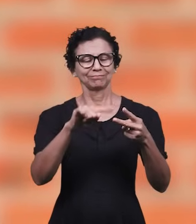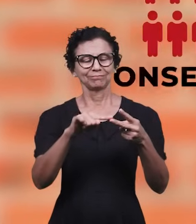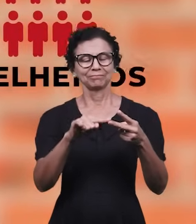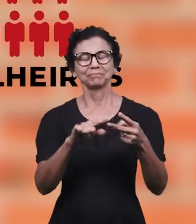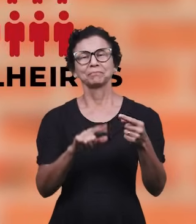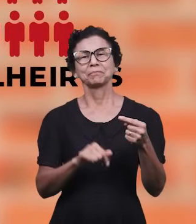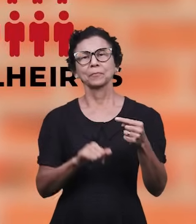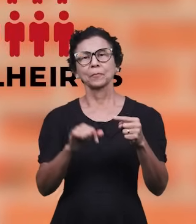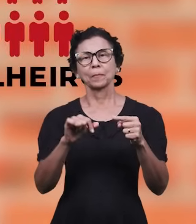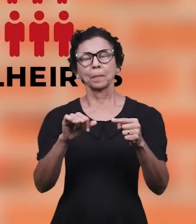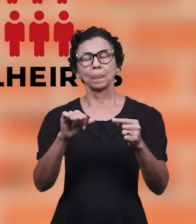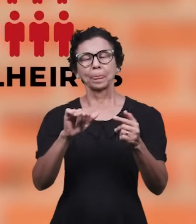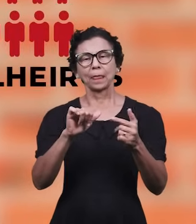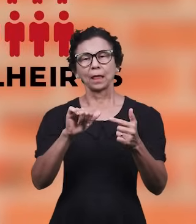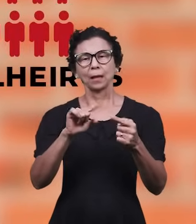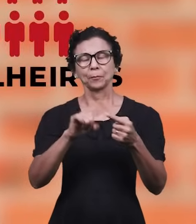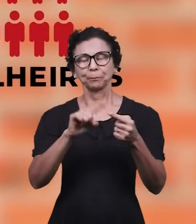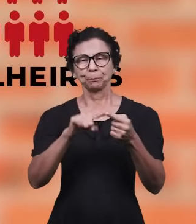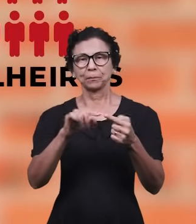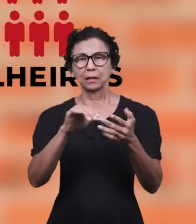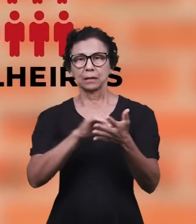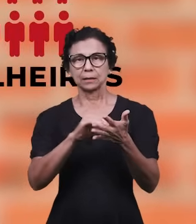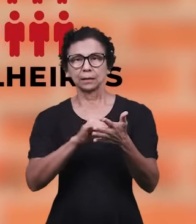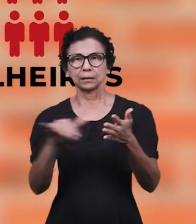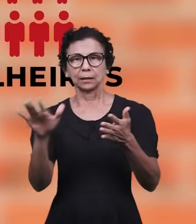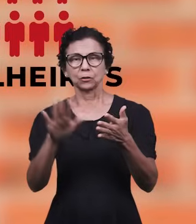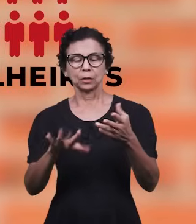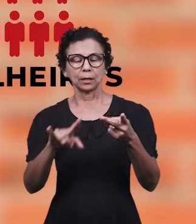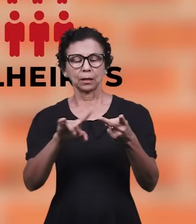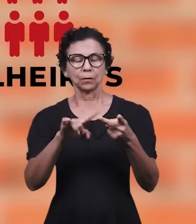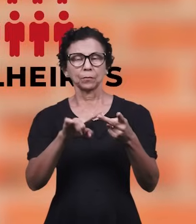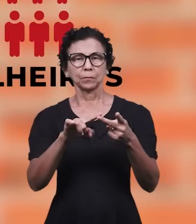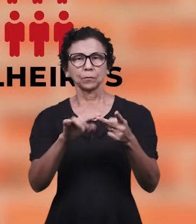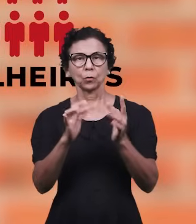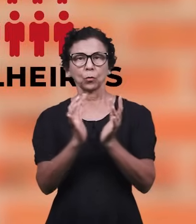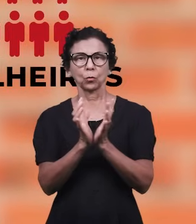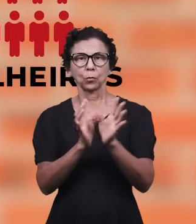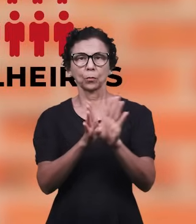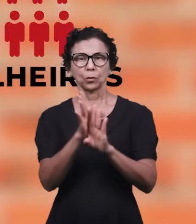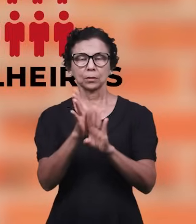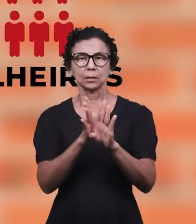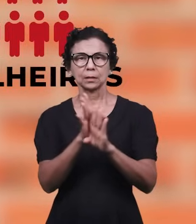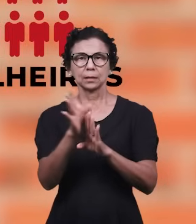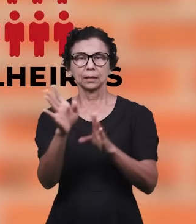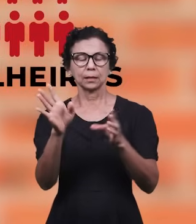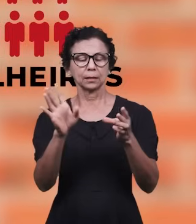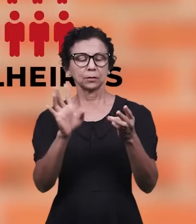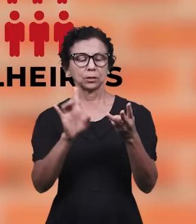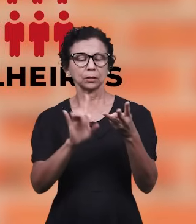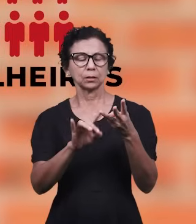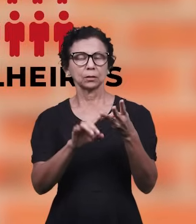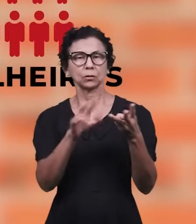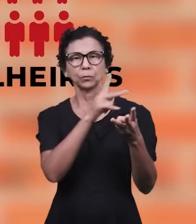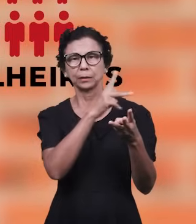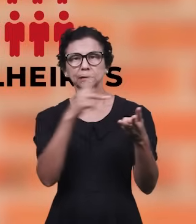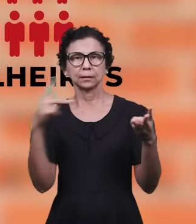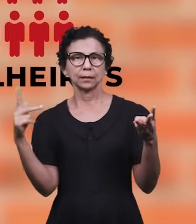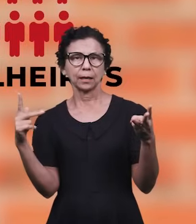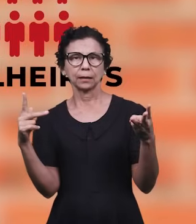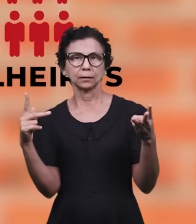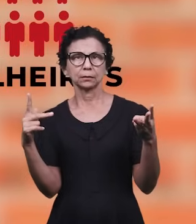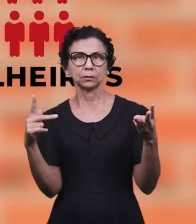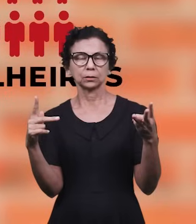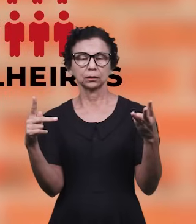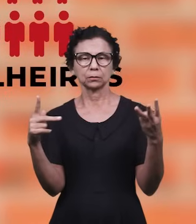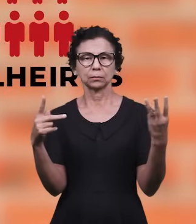e o conselho. Esses três estão como um triângulo trabalhando sempre junto. O secretário executivo, o presidente e o conselho,